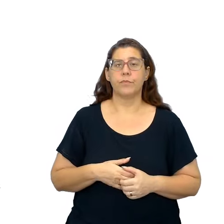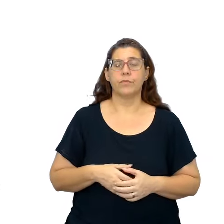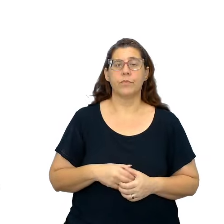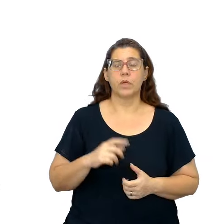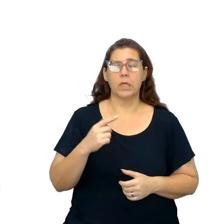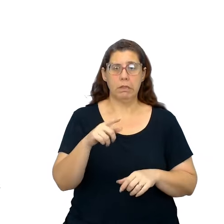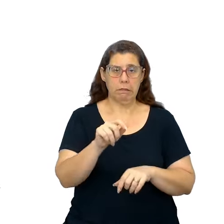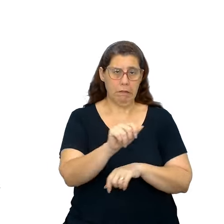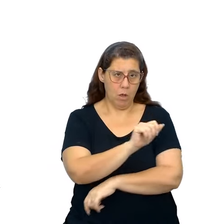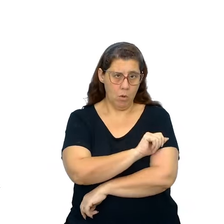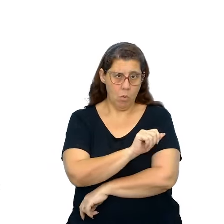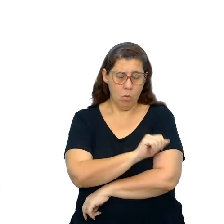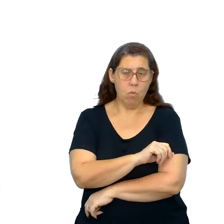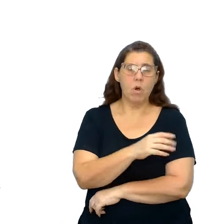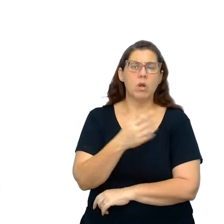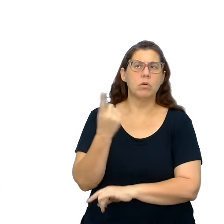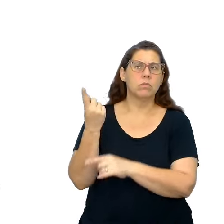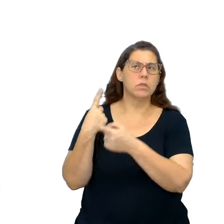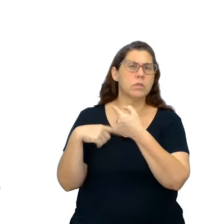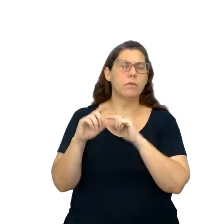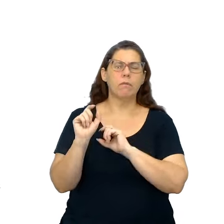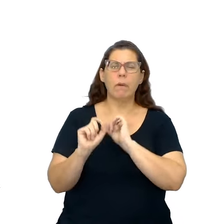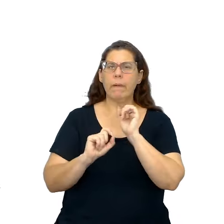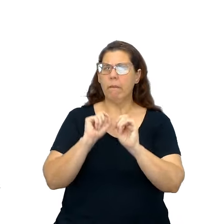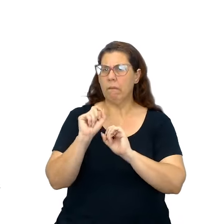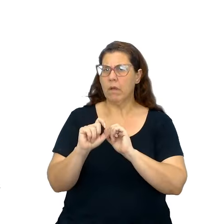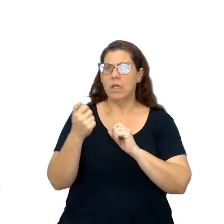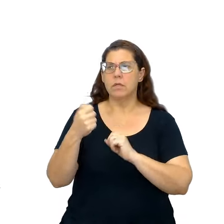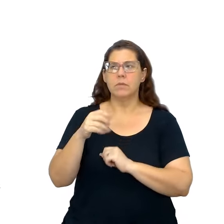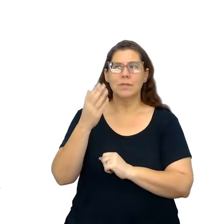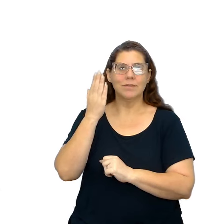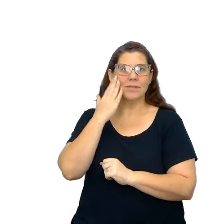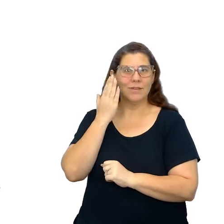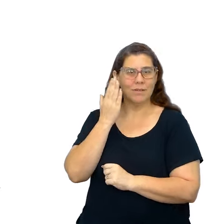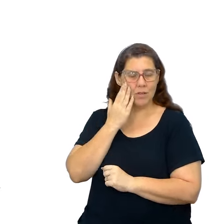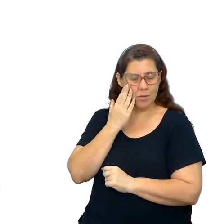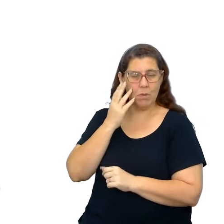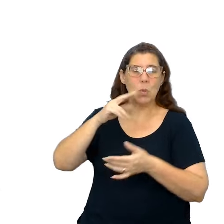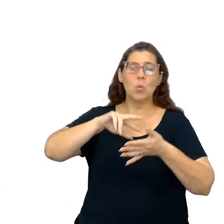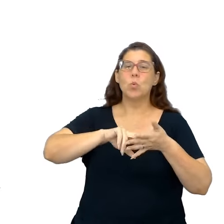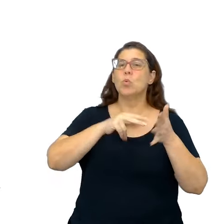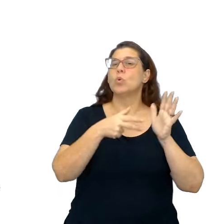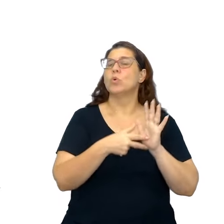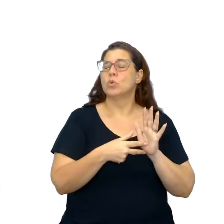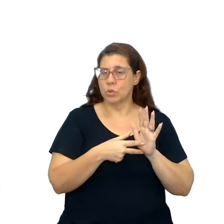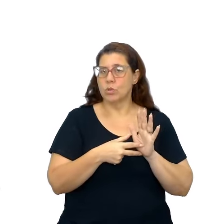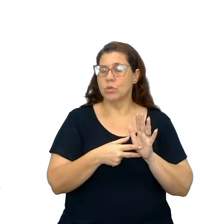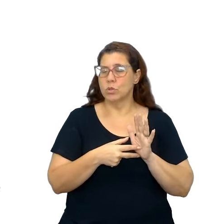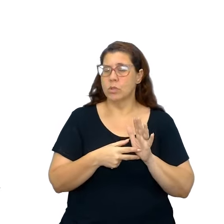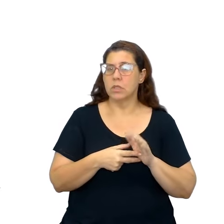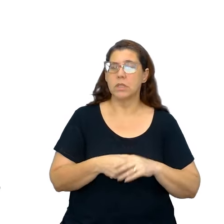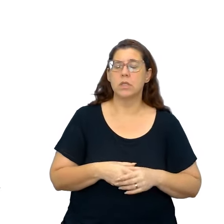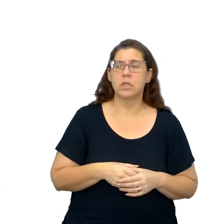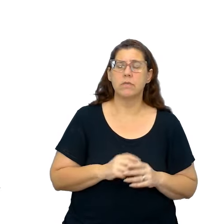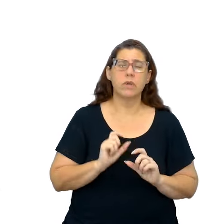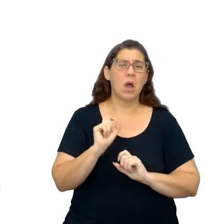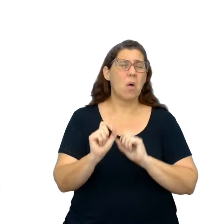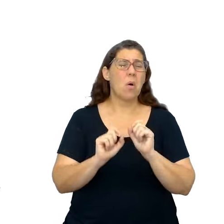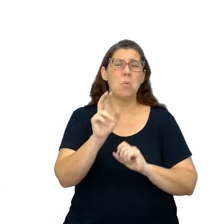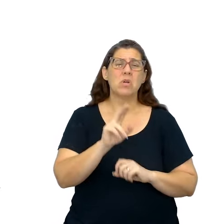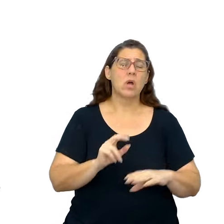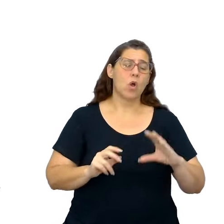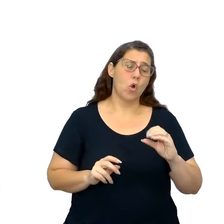o estudante, o que a gente precisa desenvolver com o estudante? Ele precisa reconhecer os significados do coeficientes e as condições